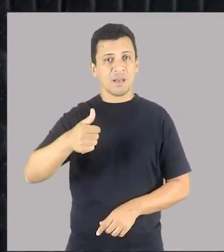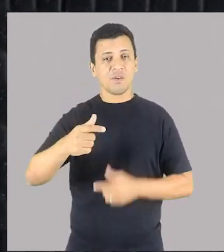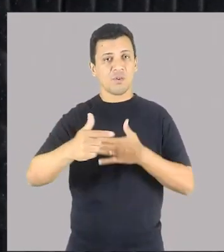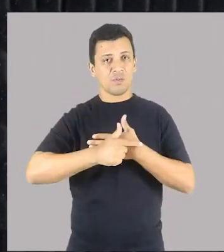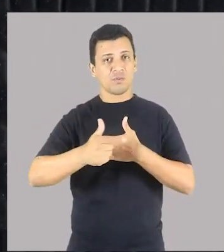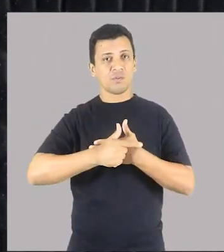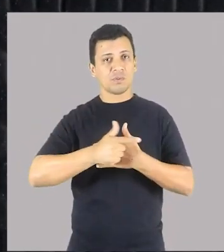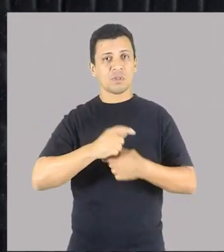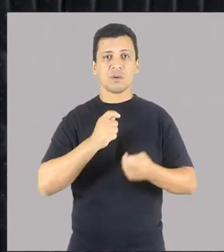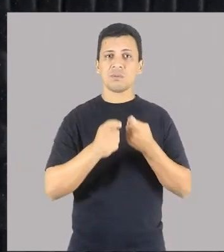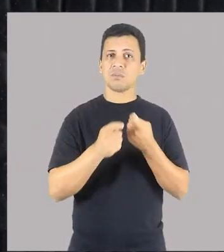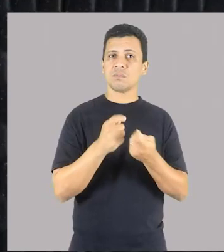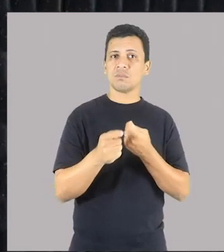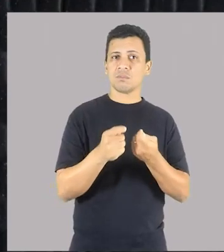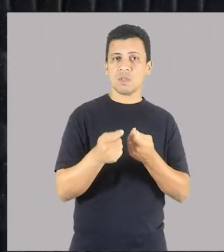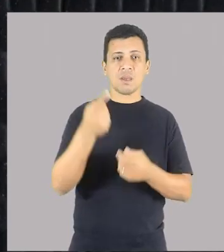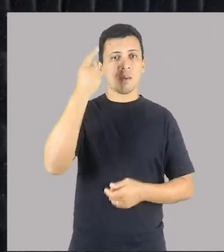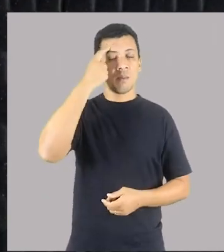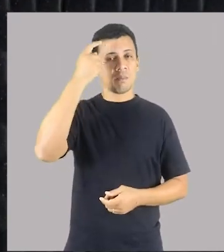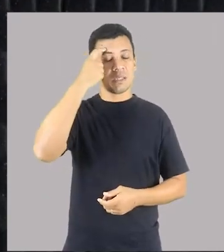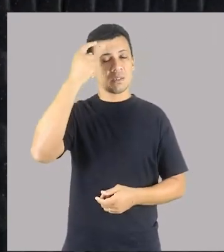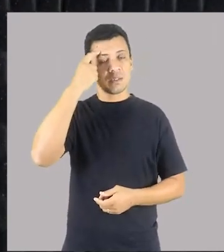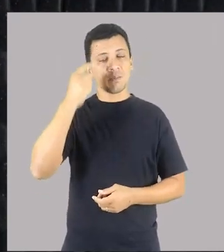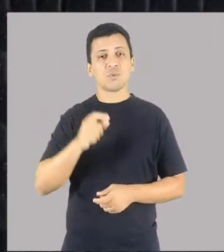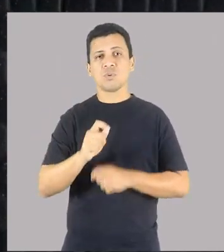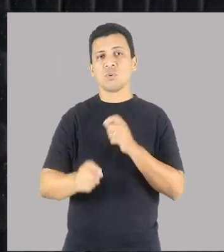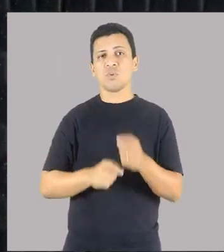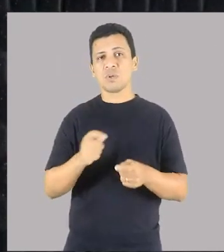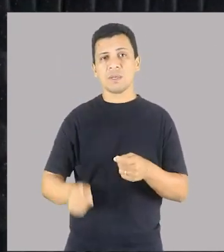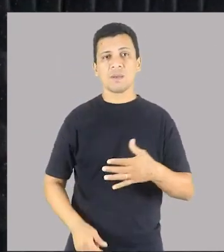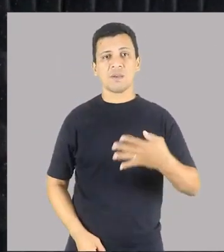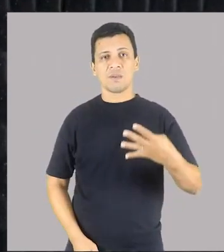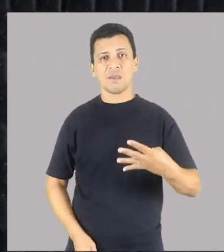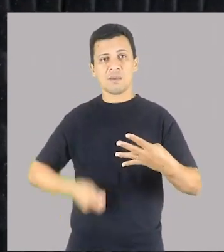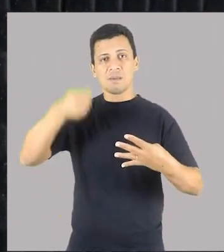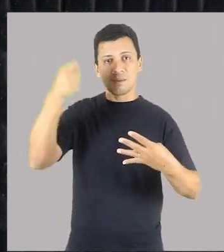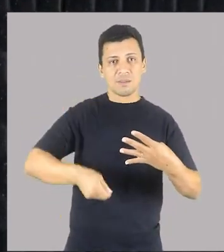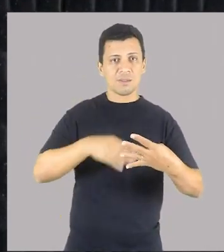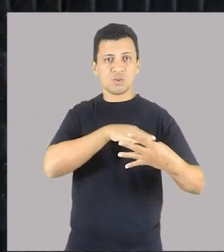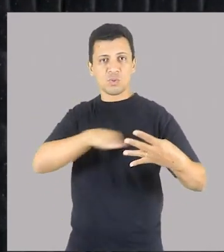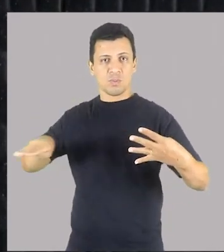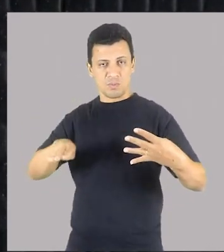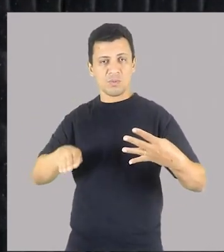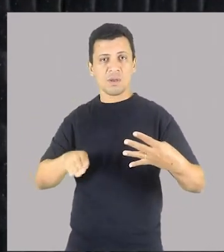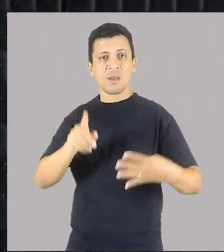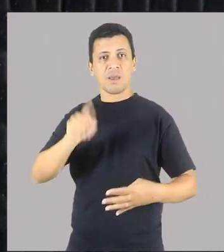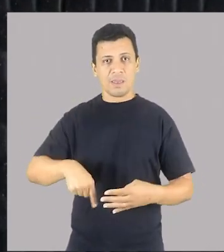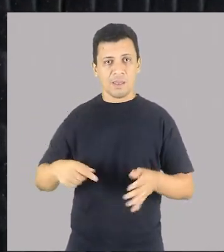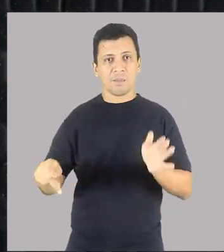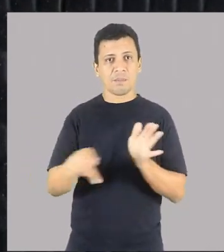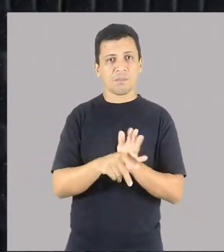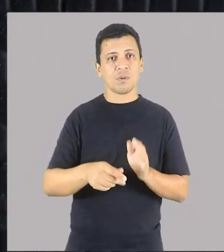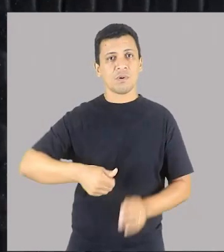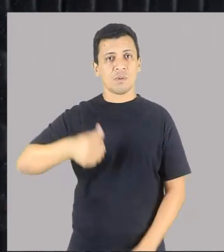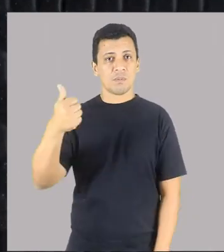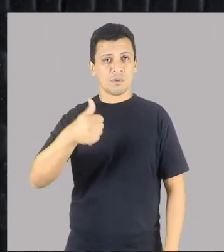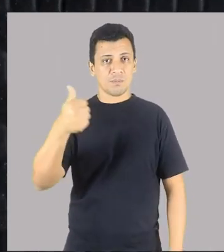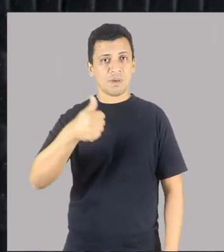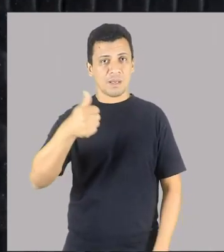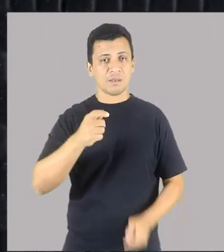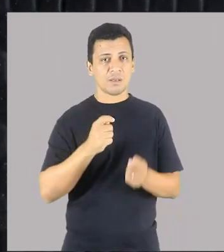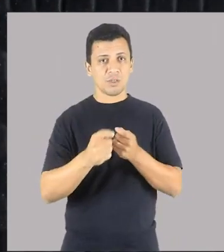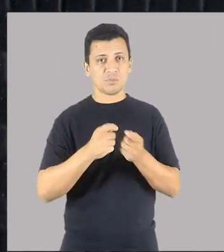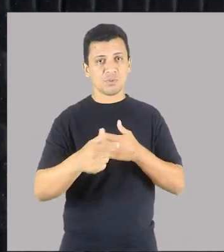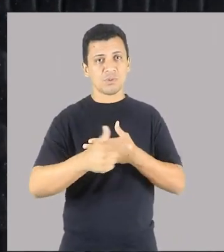Quando pensamos em jurisprudência, pensamos em fonte primária para a função administrativa, ou seja,